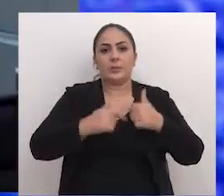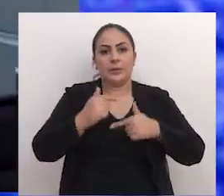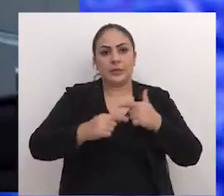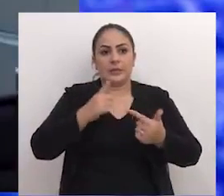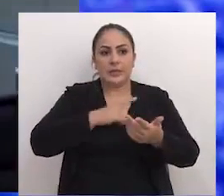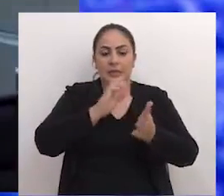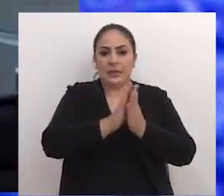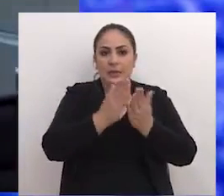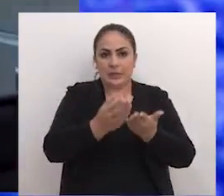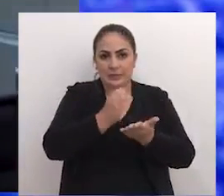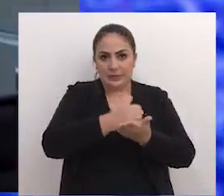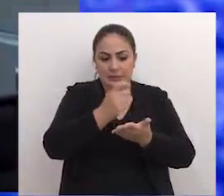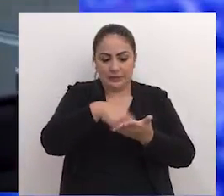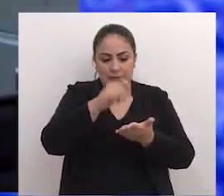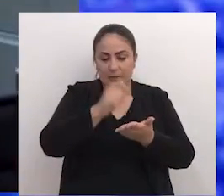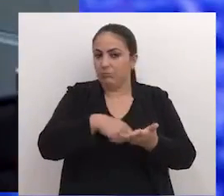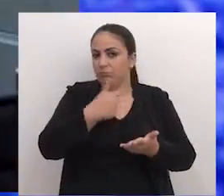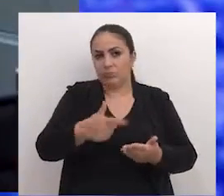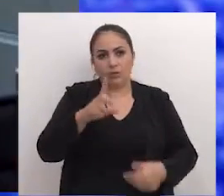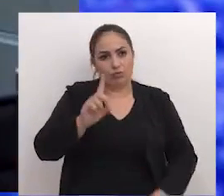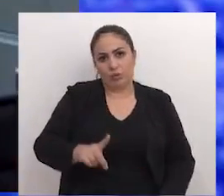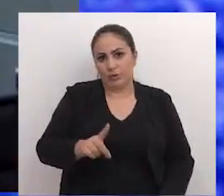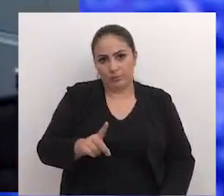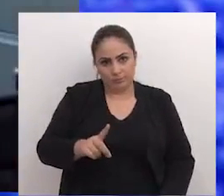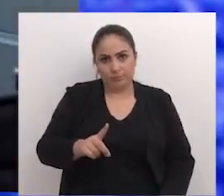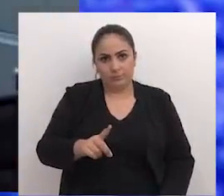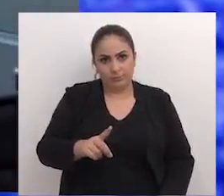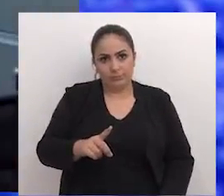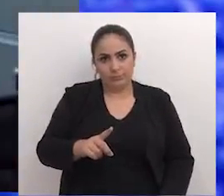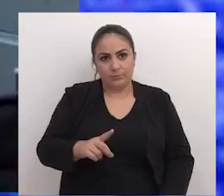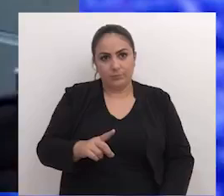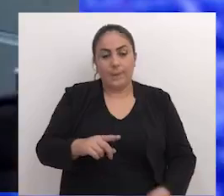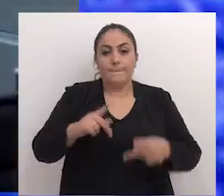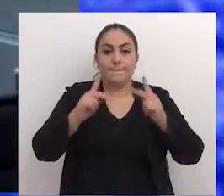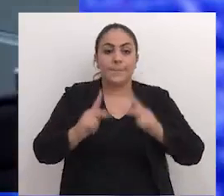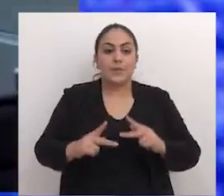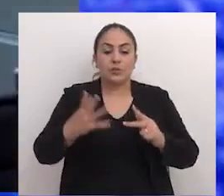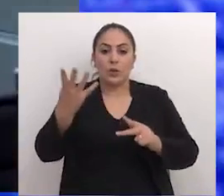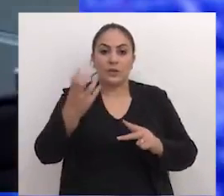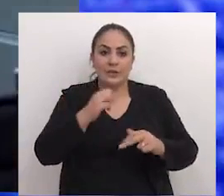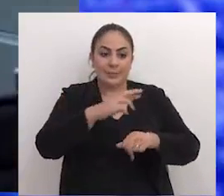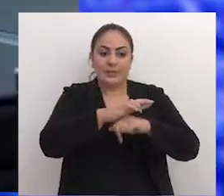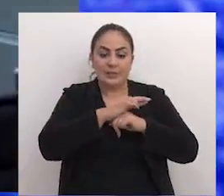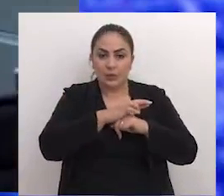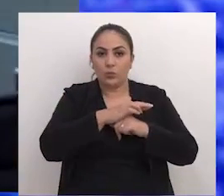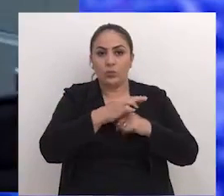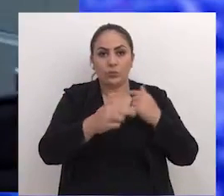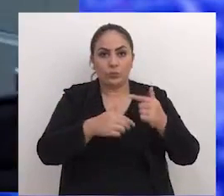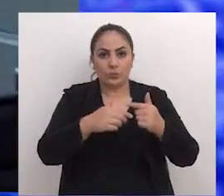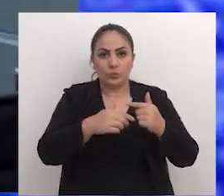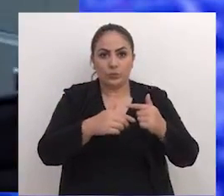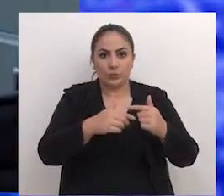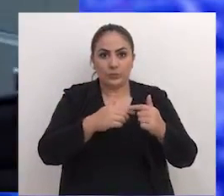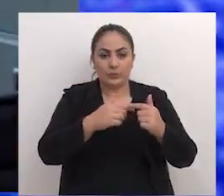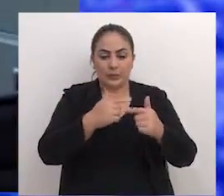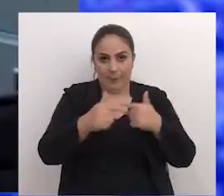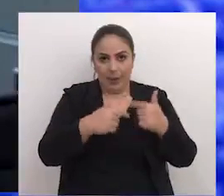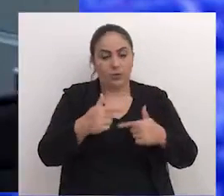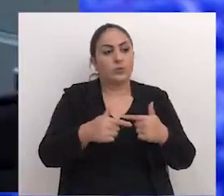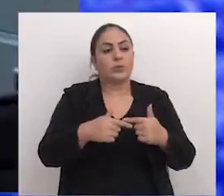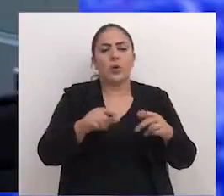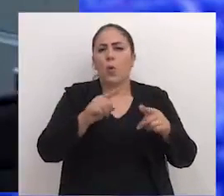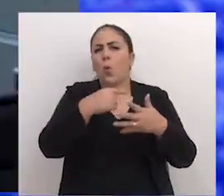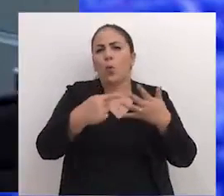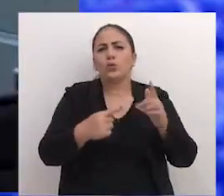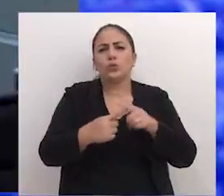formal, que têm carteira assinada, não têm direito. Pessoas que recebem seguro de desemprego, que recebem já outros